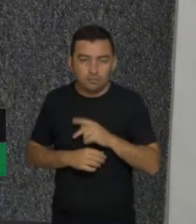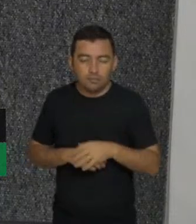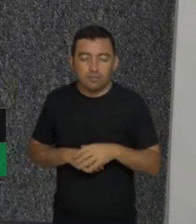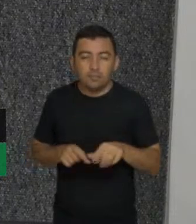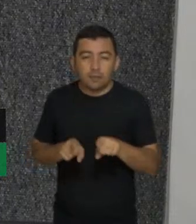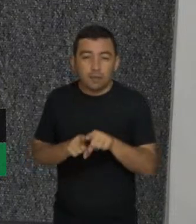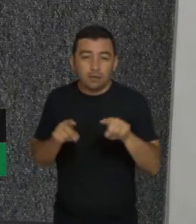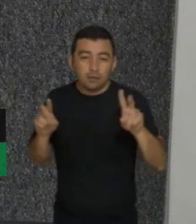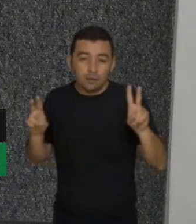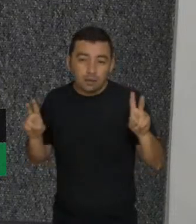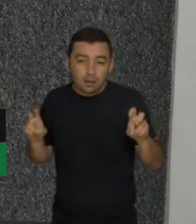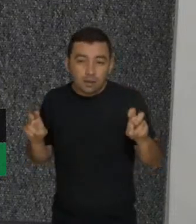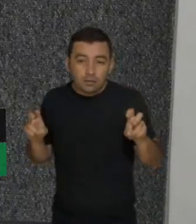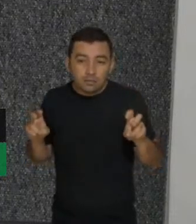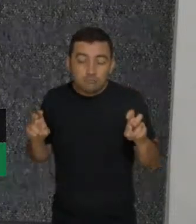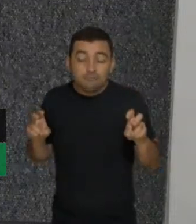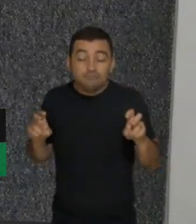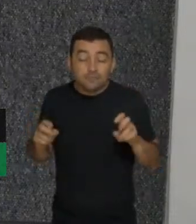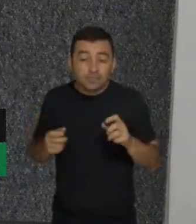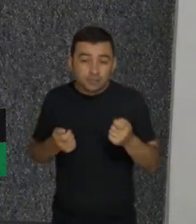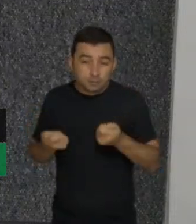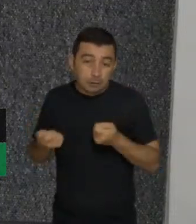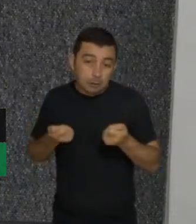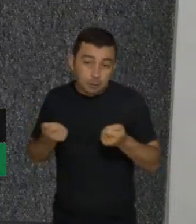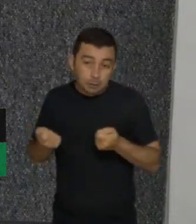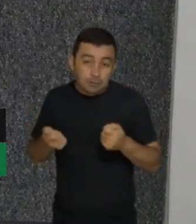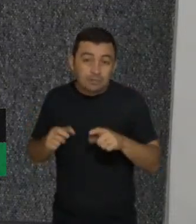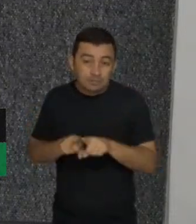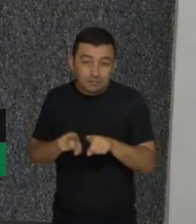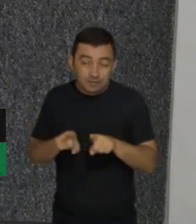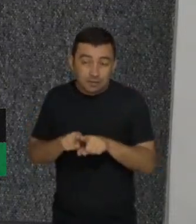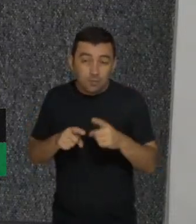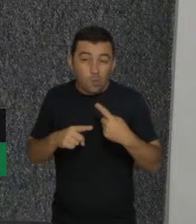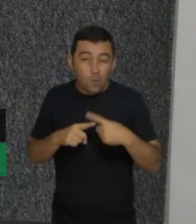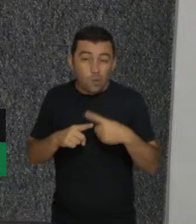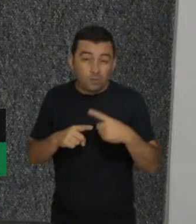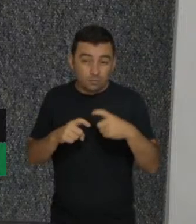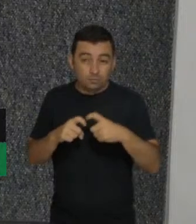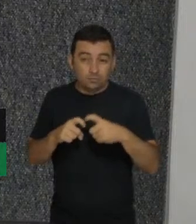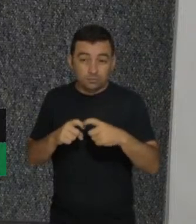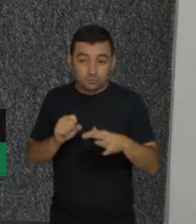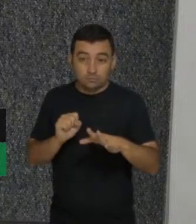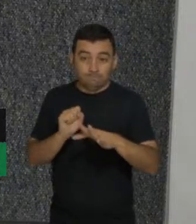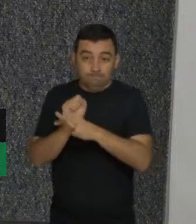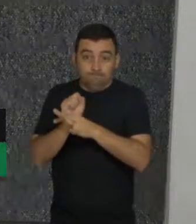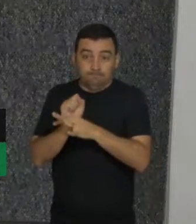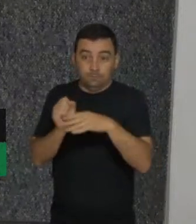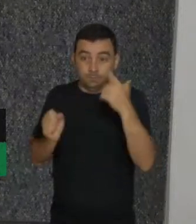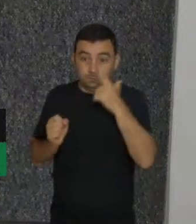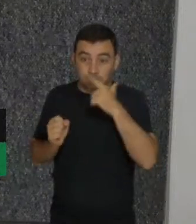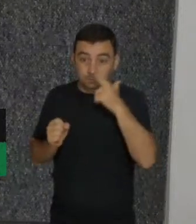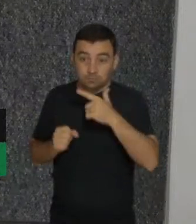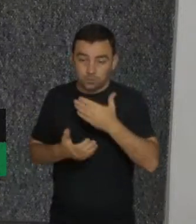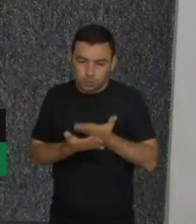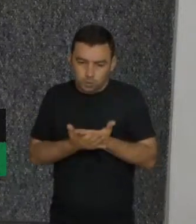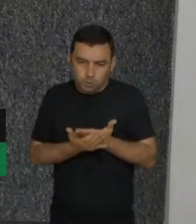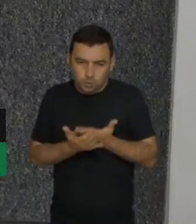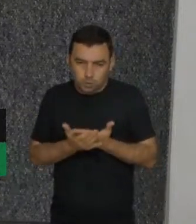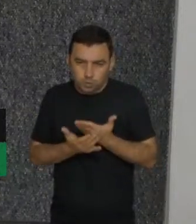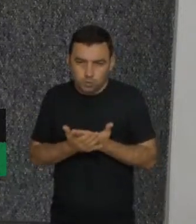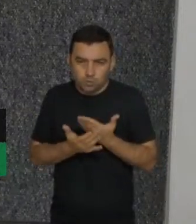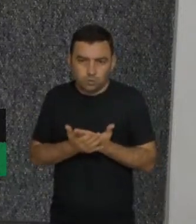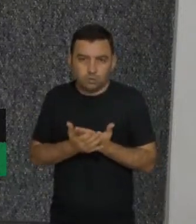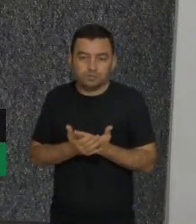questão de de Economia também porque o médico que tem segurança que tem estudo ele